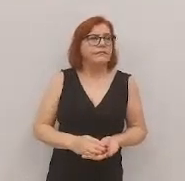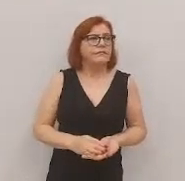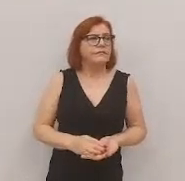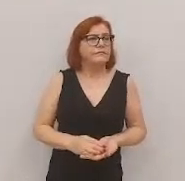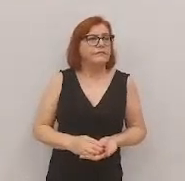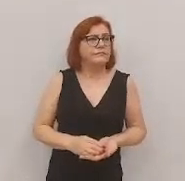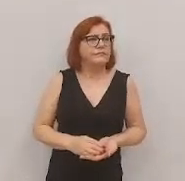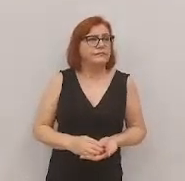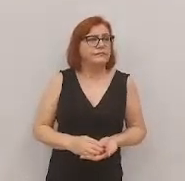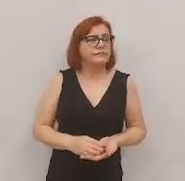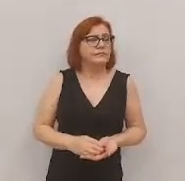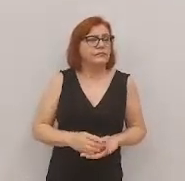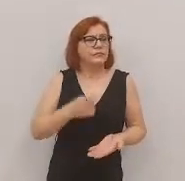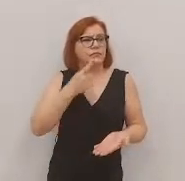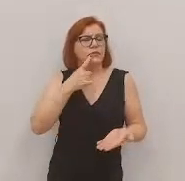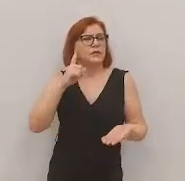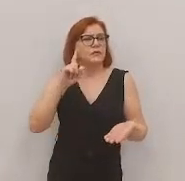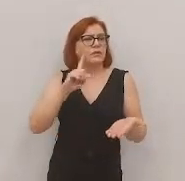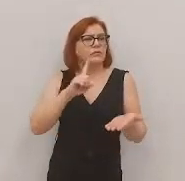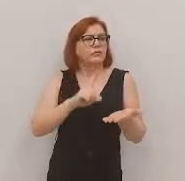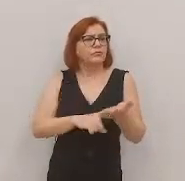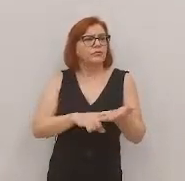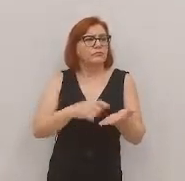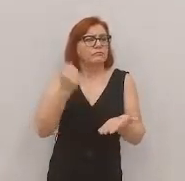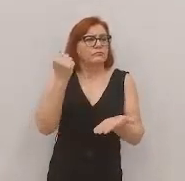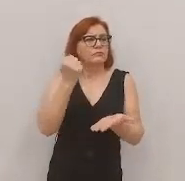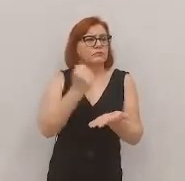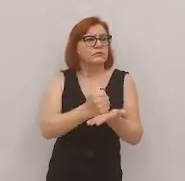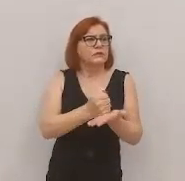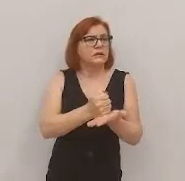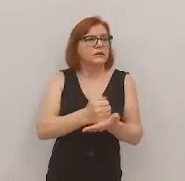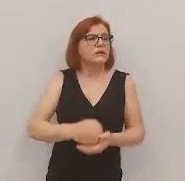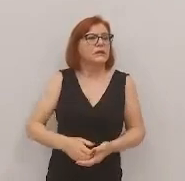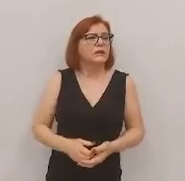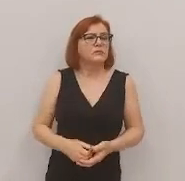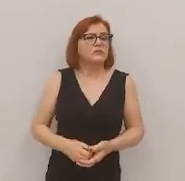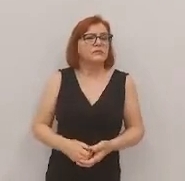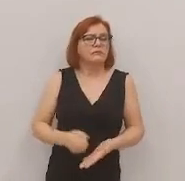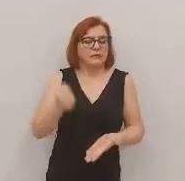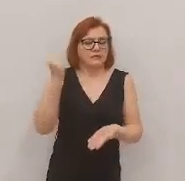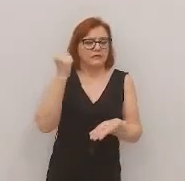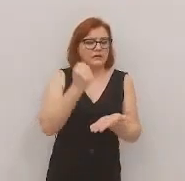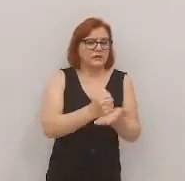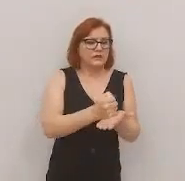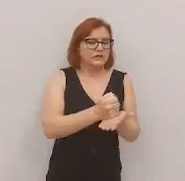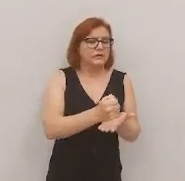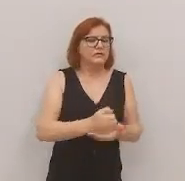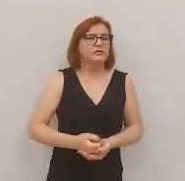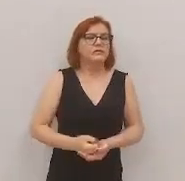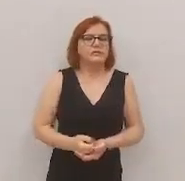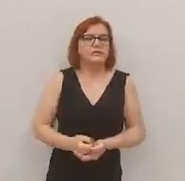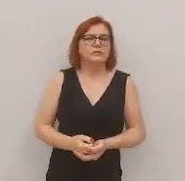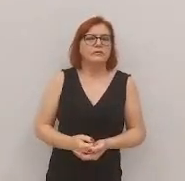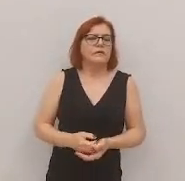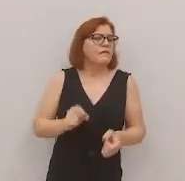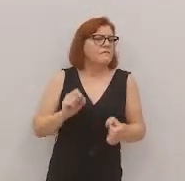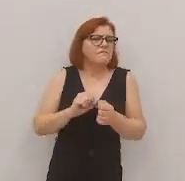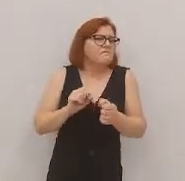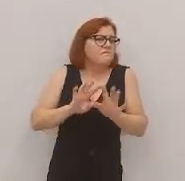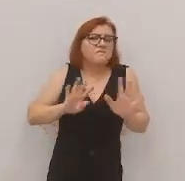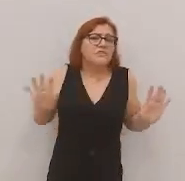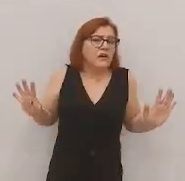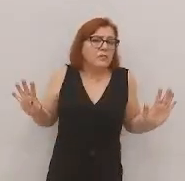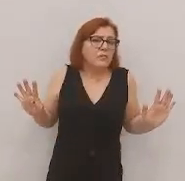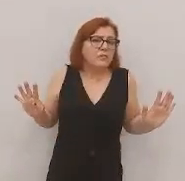é por decreto. O 4:17 fala, é por decreto. O Senhor decretou, está